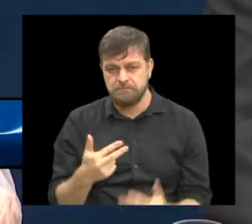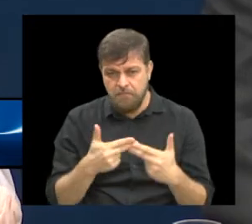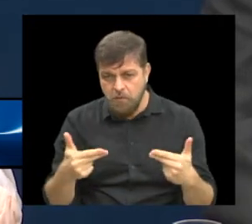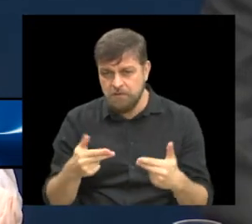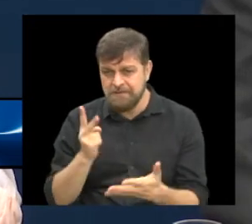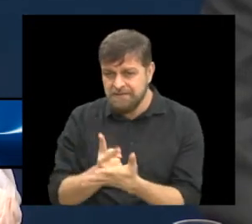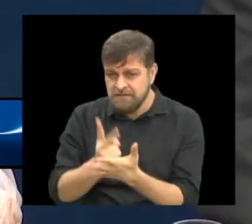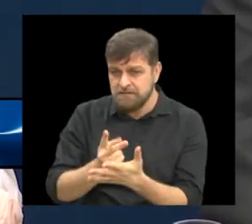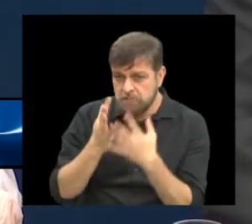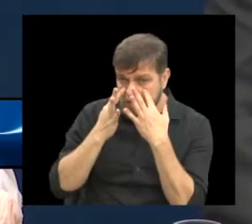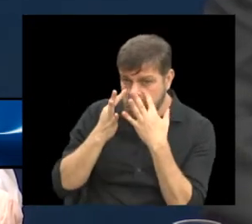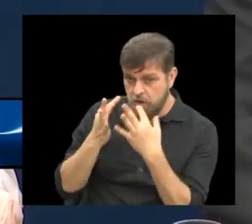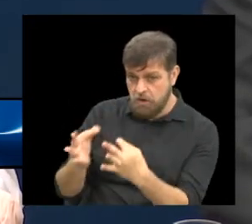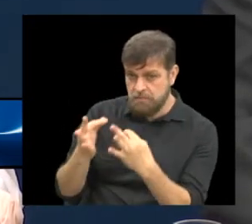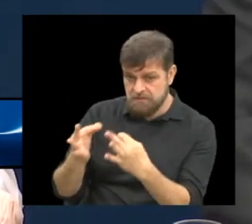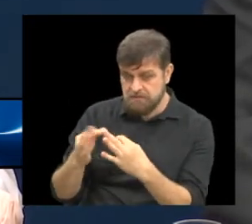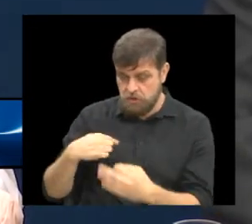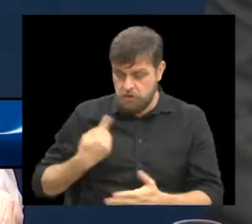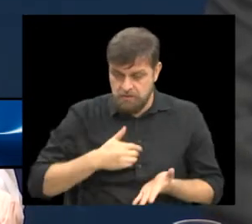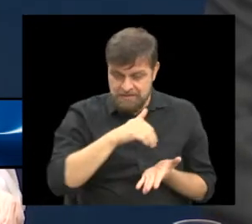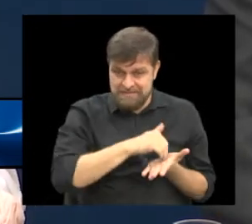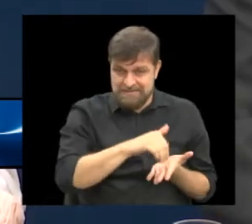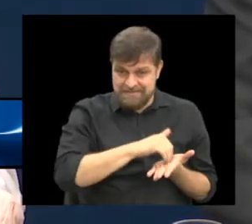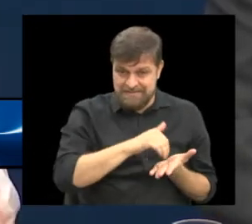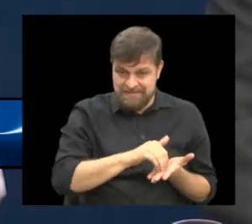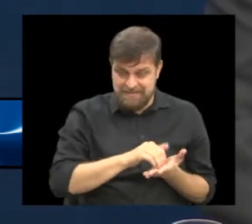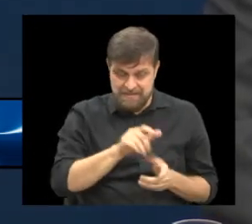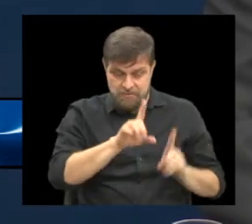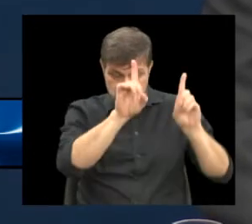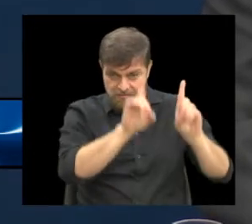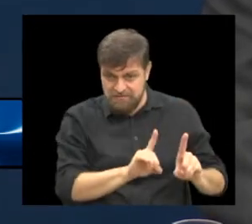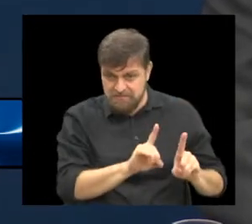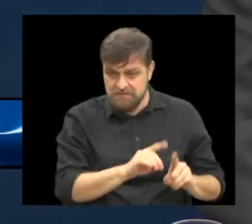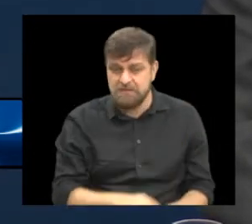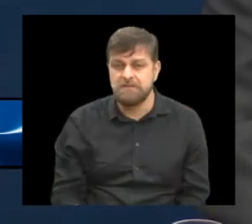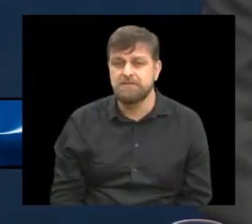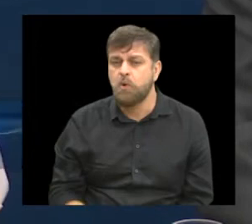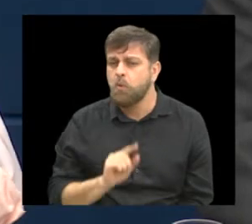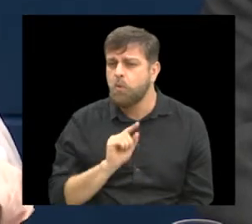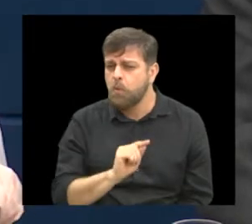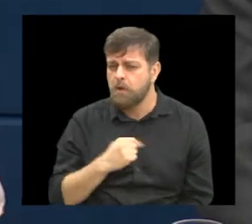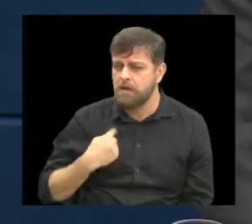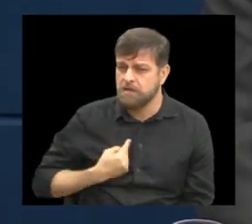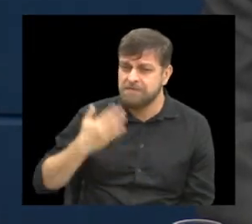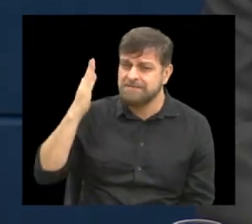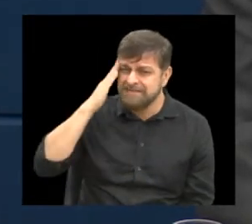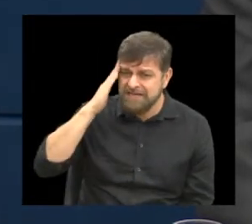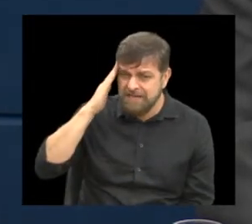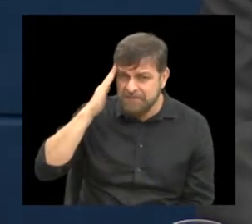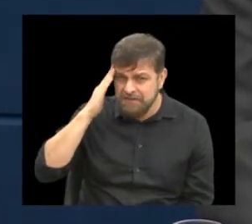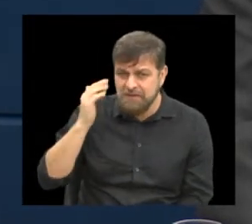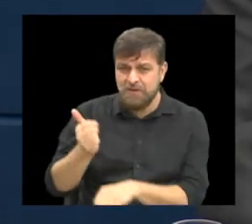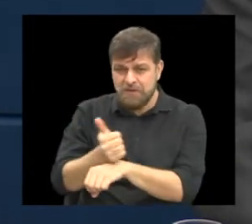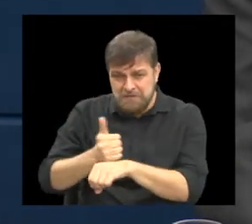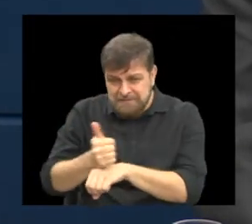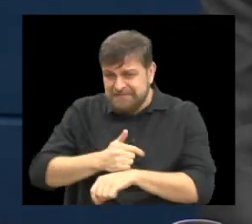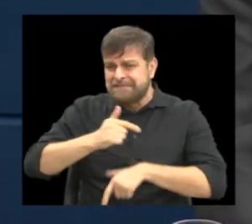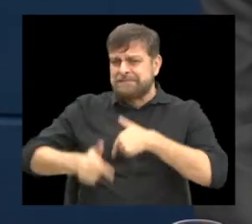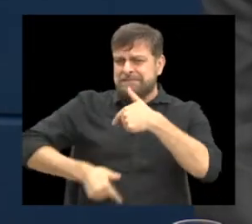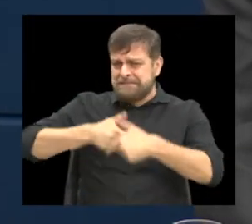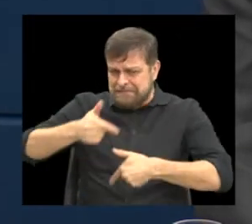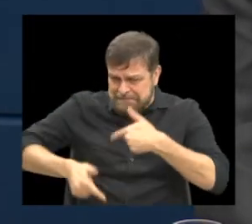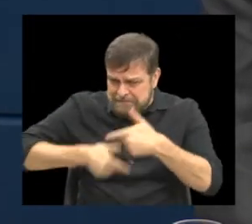sempre a gente observa lá enquanto secretaria, Cris e Ana, é que a gente sabe que a rotina dos profissionais é pesada,